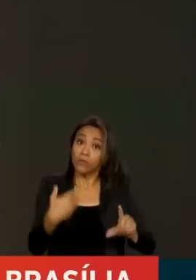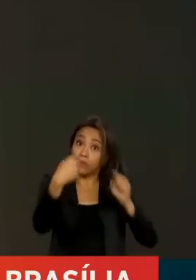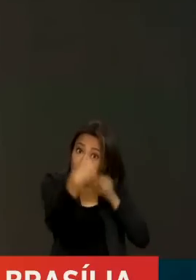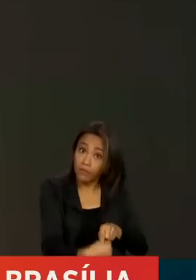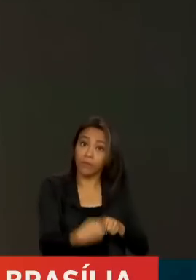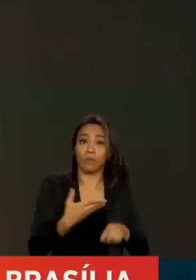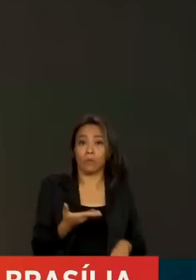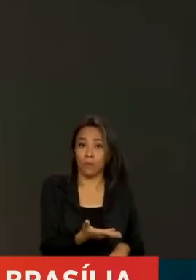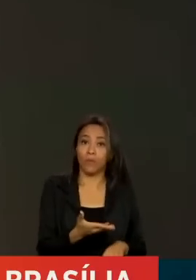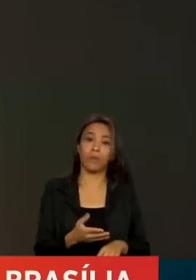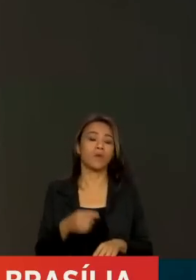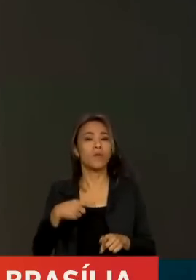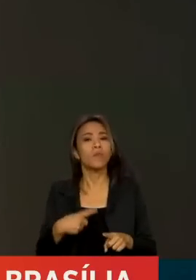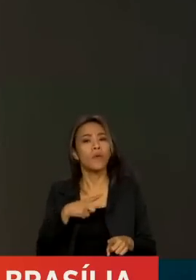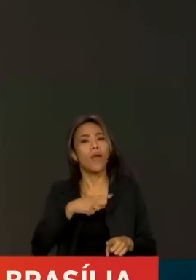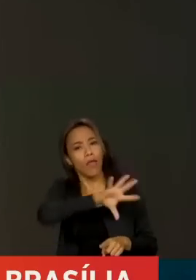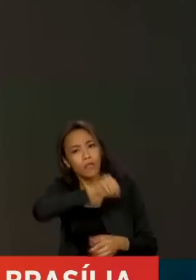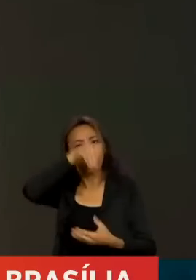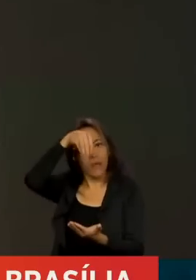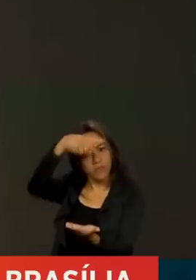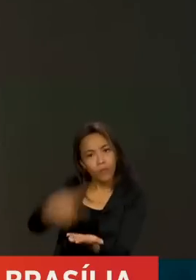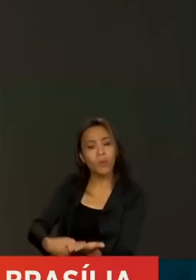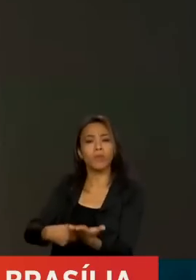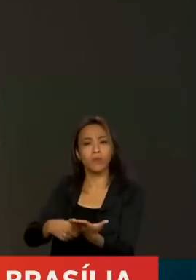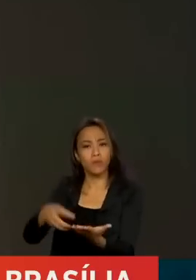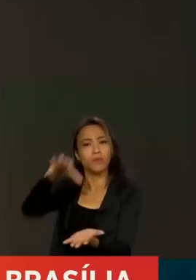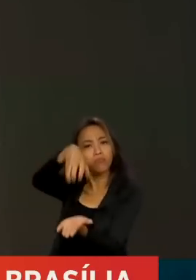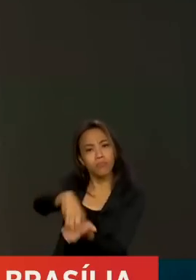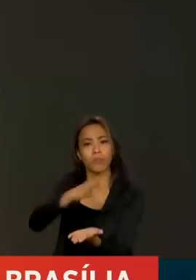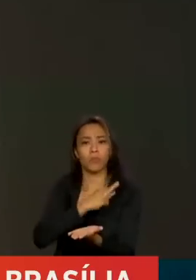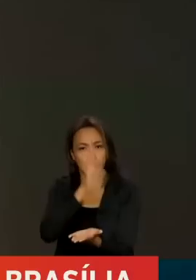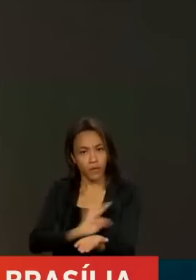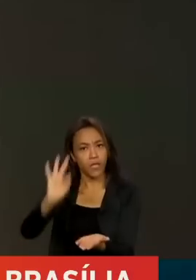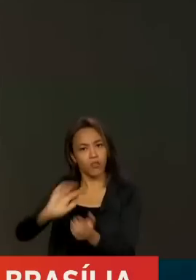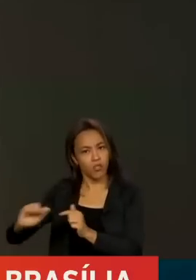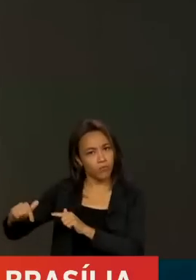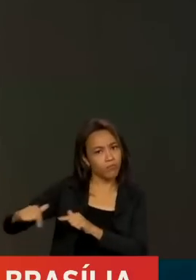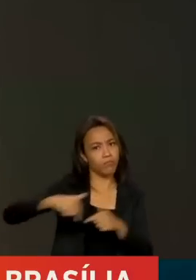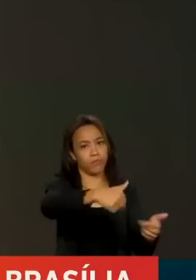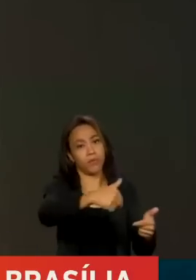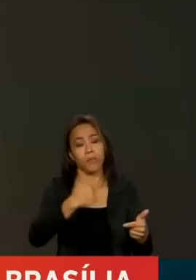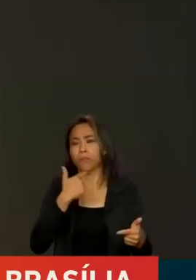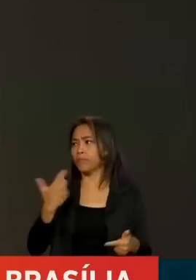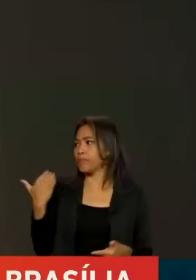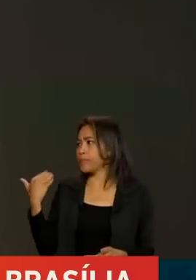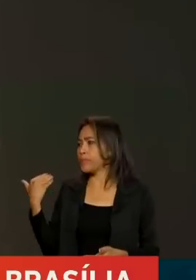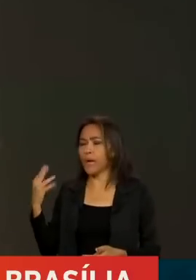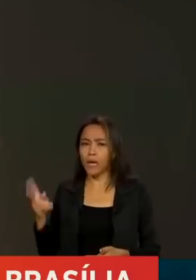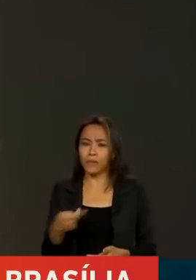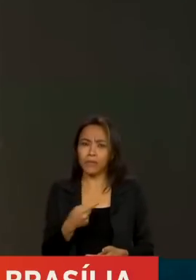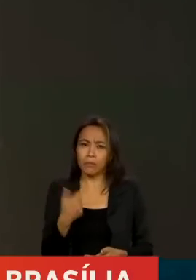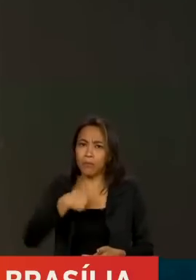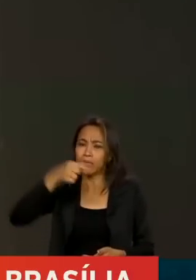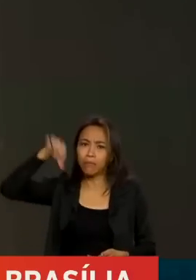sincera na Gama de atribuições legais da Polícia Federal mas porque demonstrou em acontecimentos recentes sua efetiva